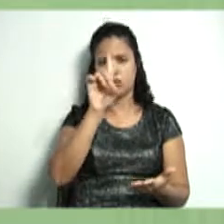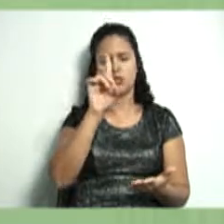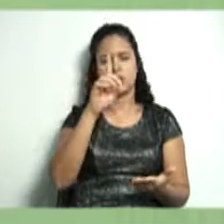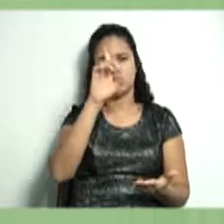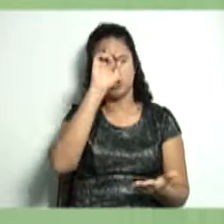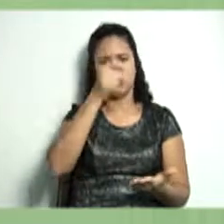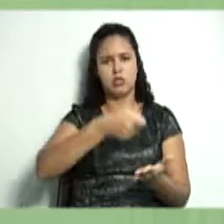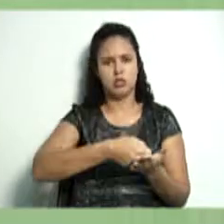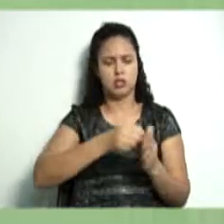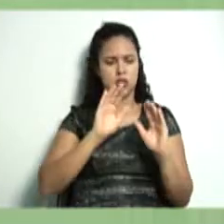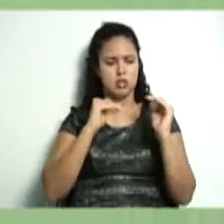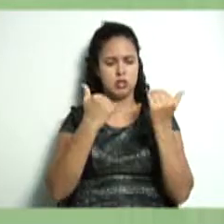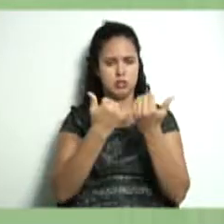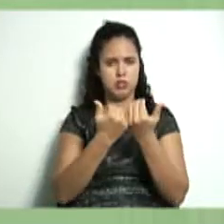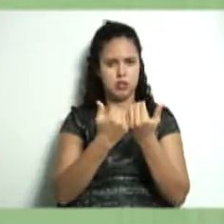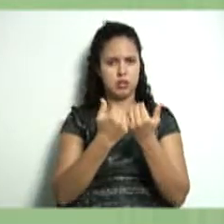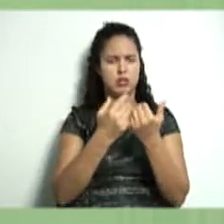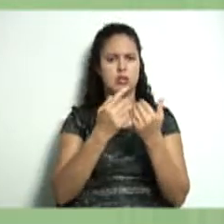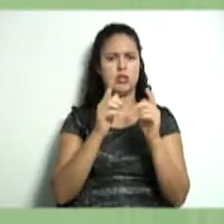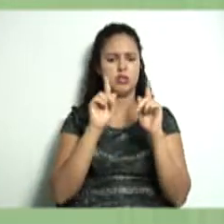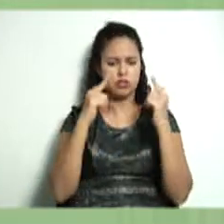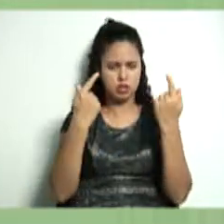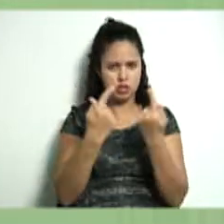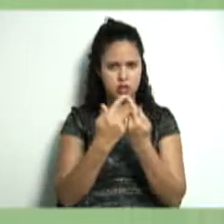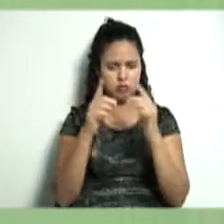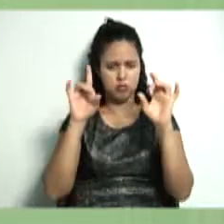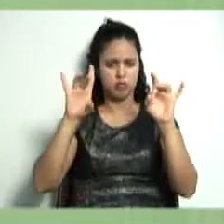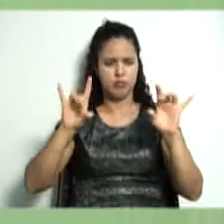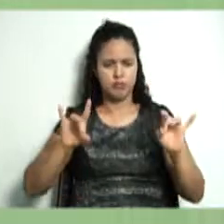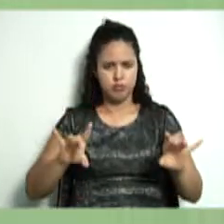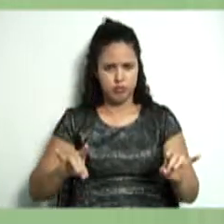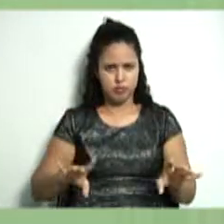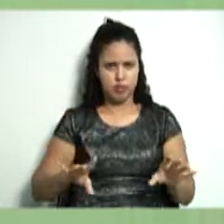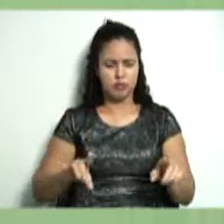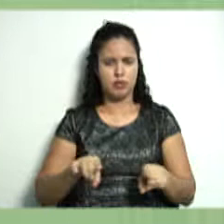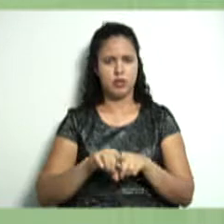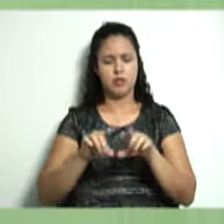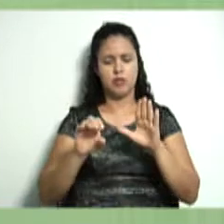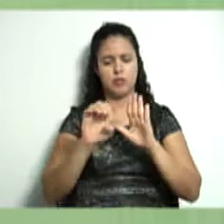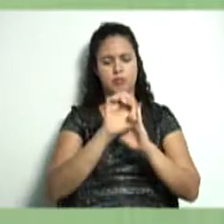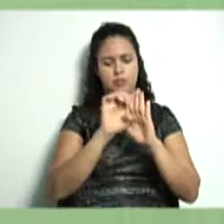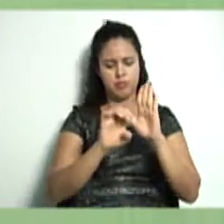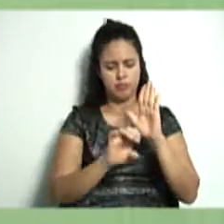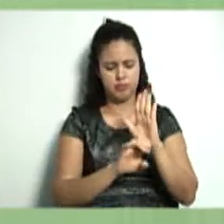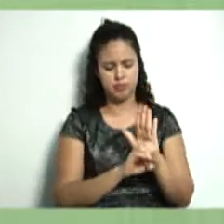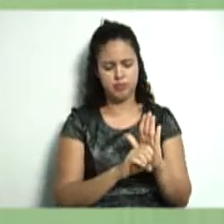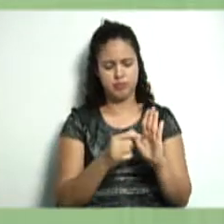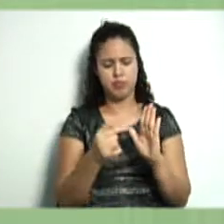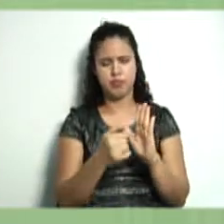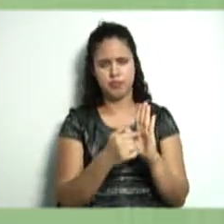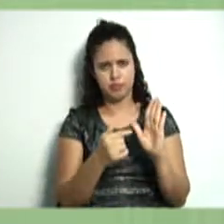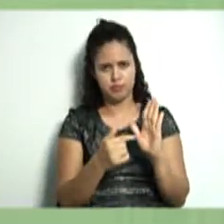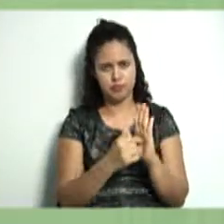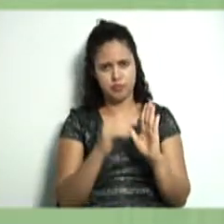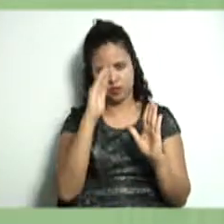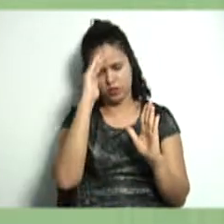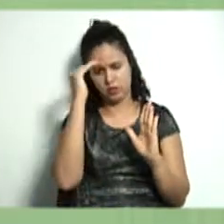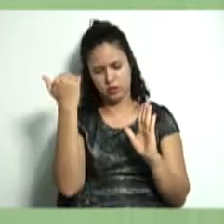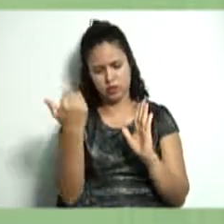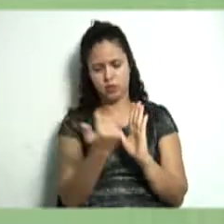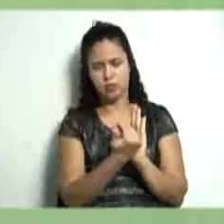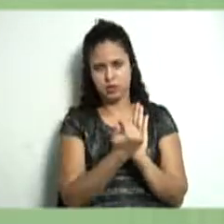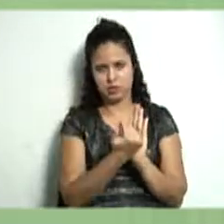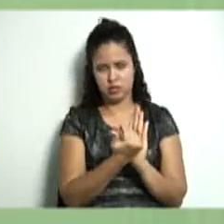acatar também as decisões que estão contidas no estatuto, que eu diria que é a Bíblia aí do